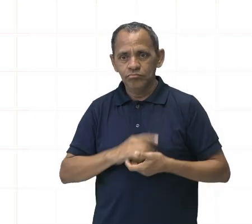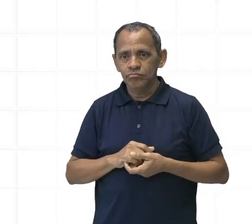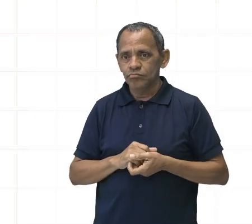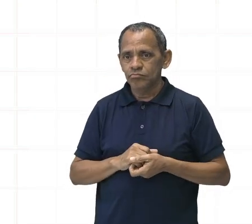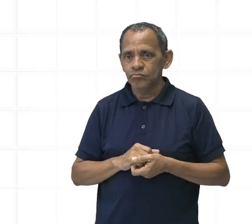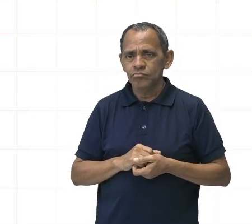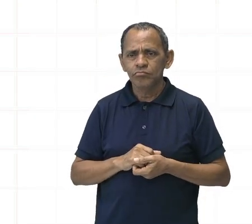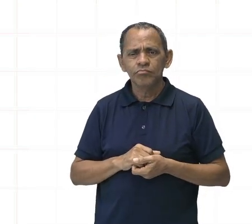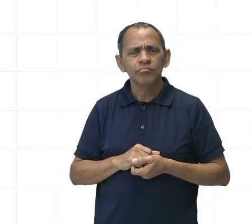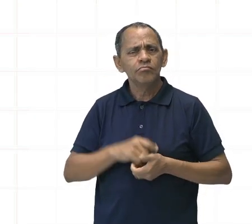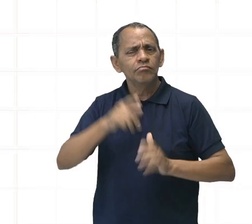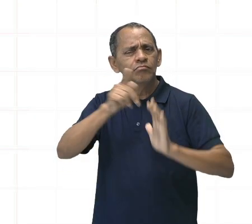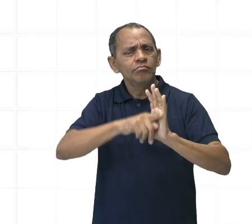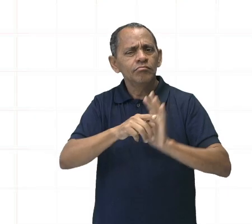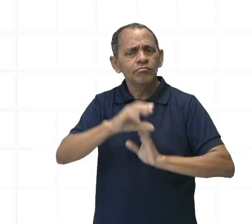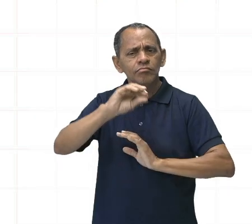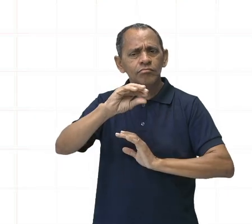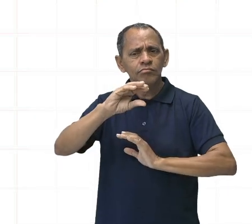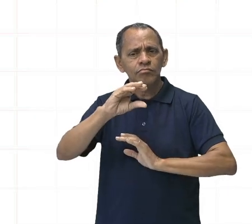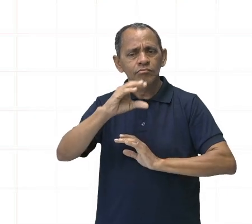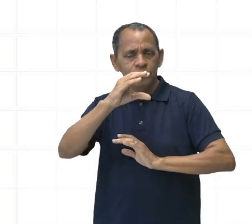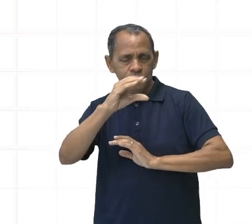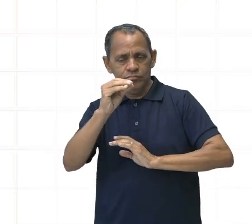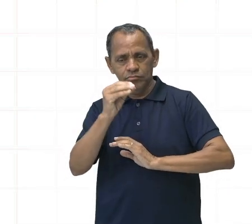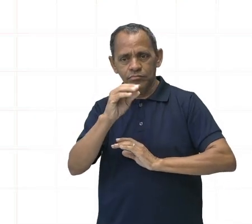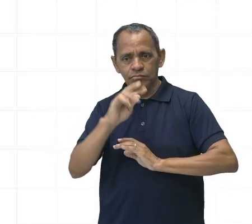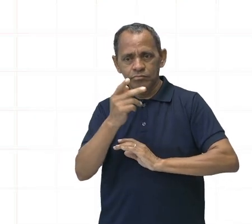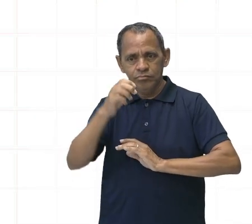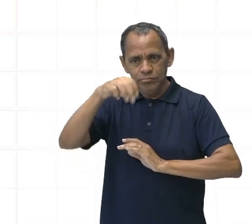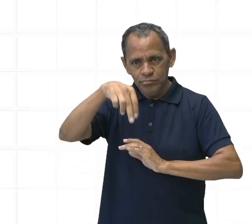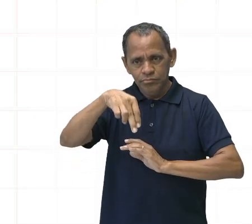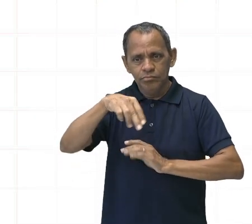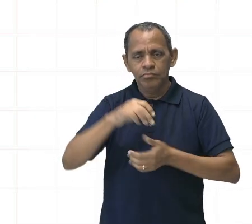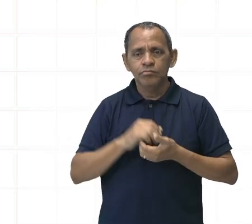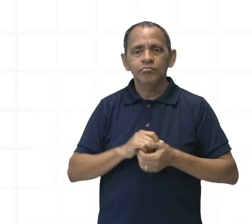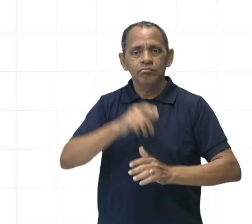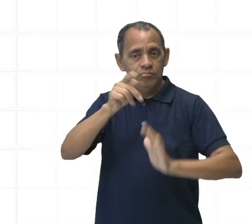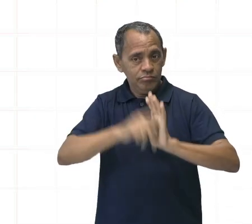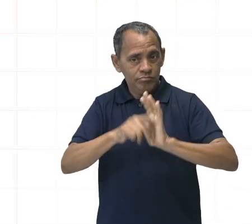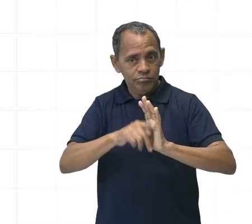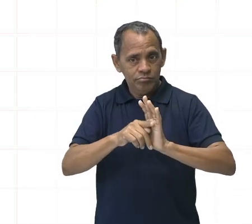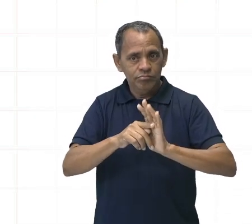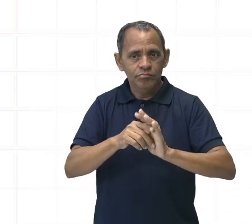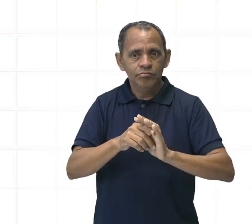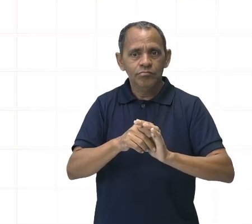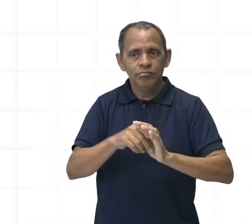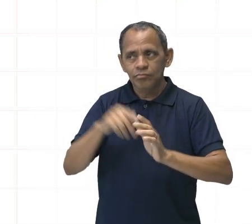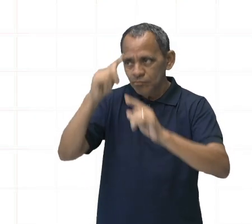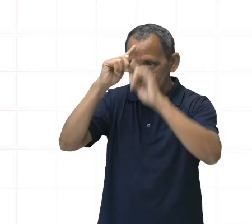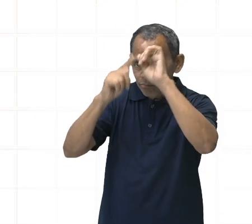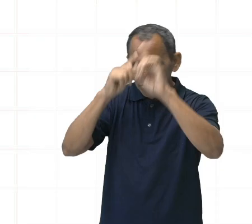Armadas. O que vem ser esse plano Cohen, professor? Foi justamente um plano forjado, prestem